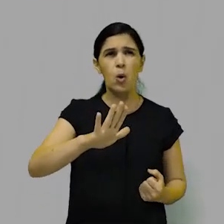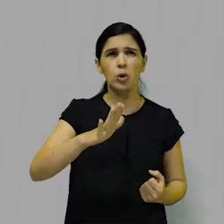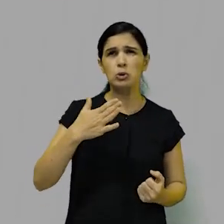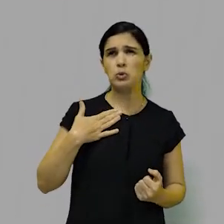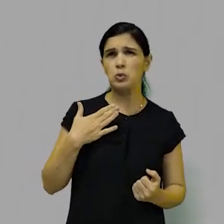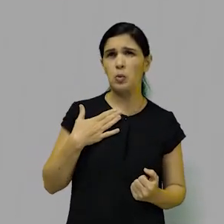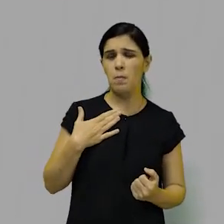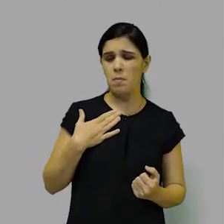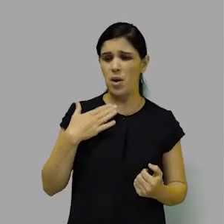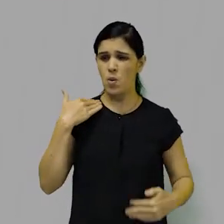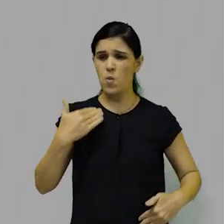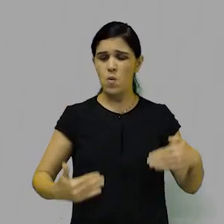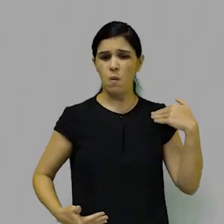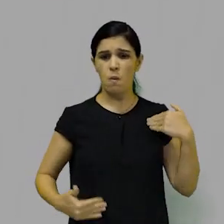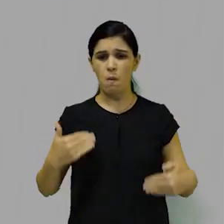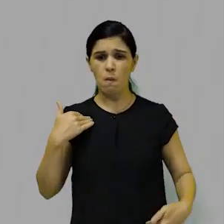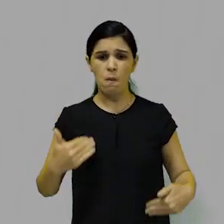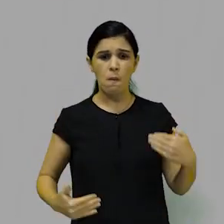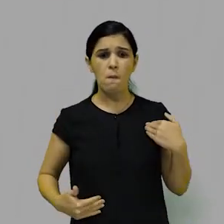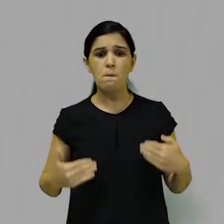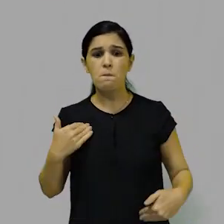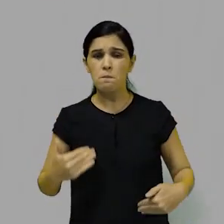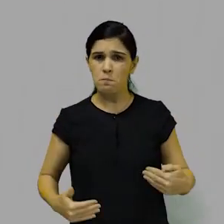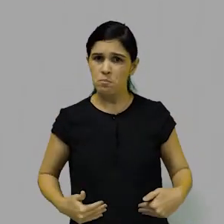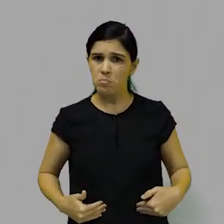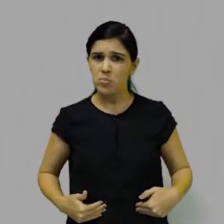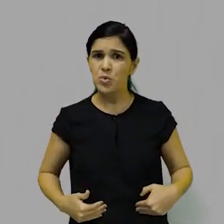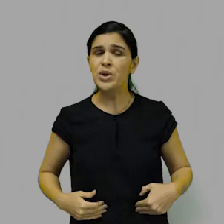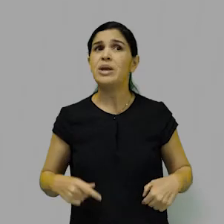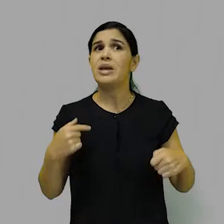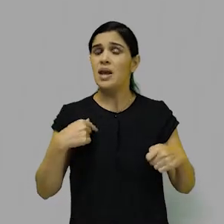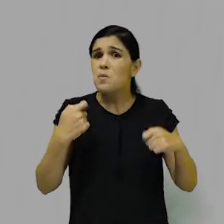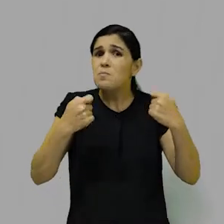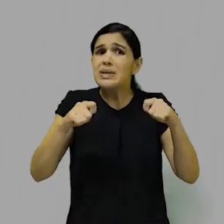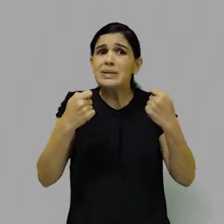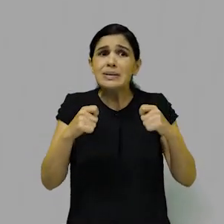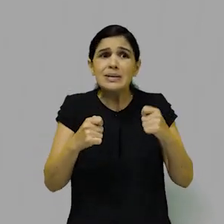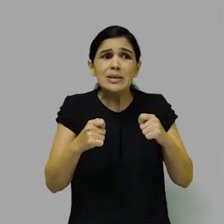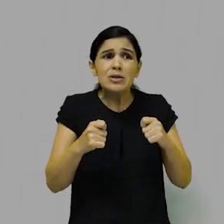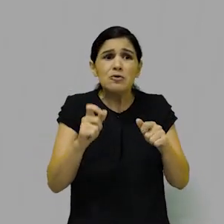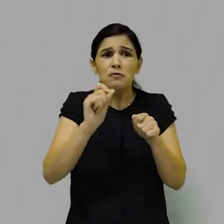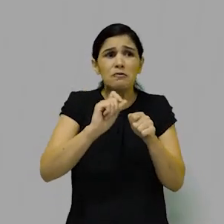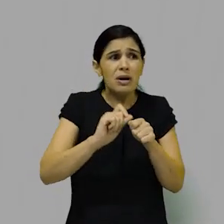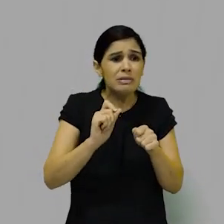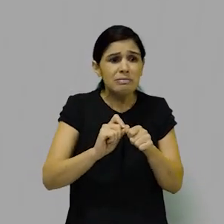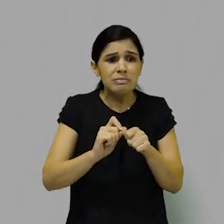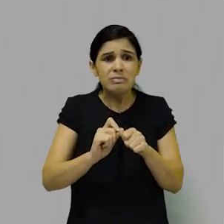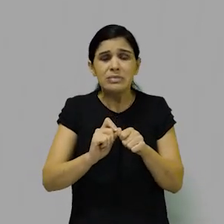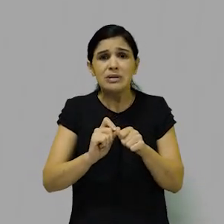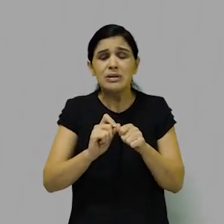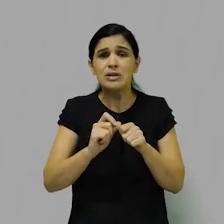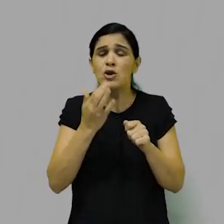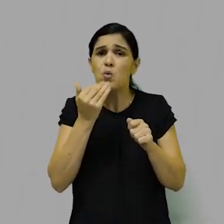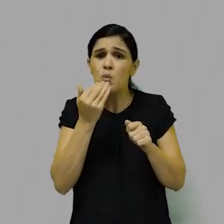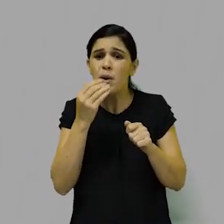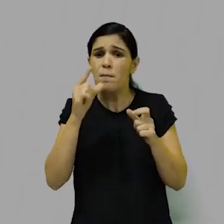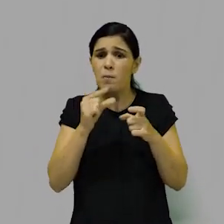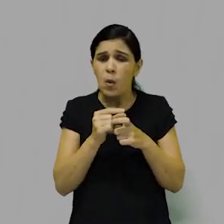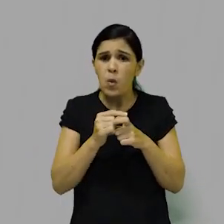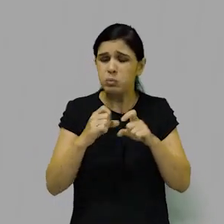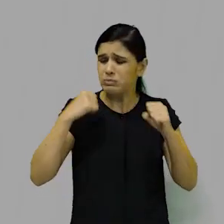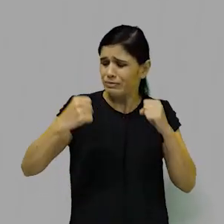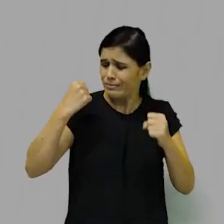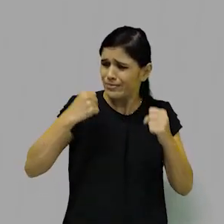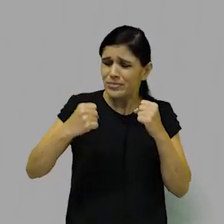mulher para se encaixar a padrões estéticos. Porém, é necessário repensarmos a construção da nossa autoestima e